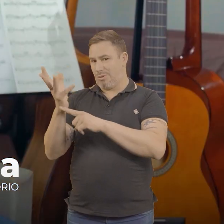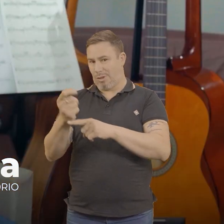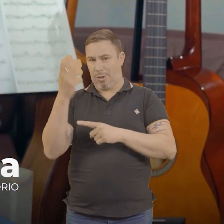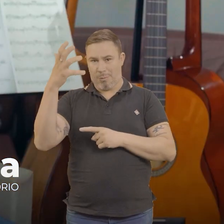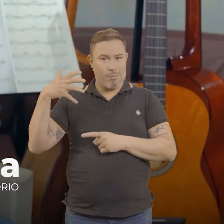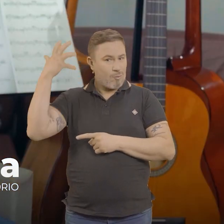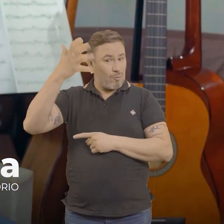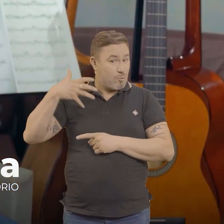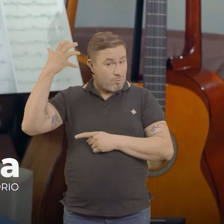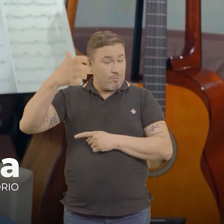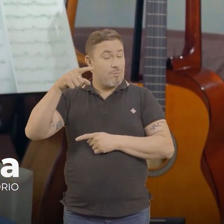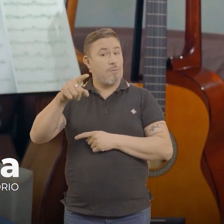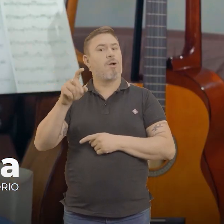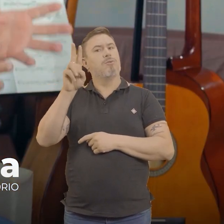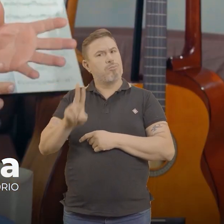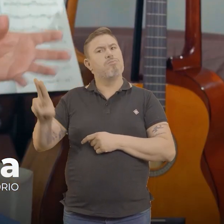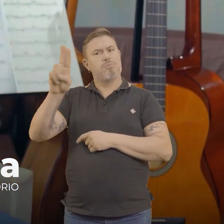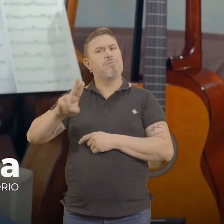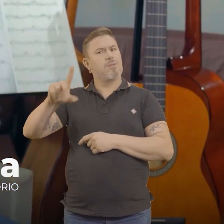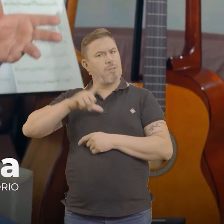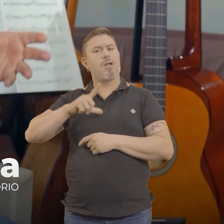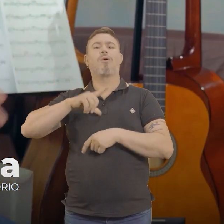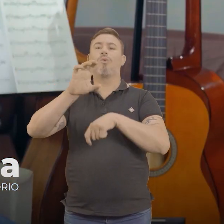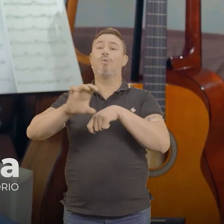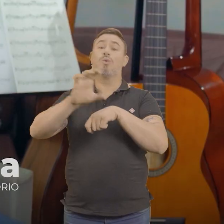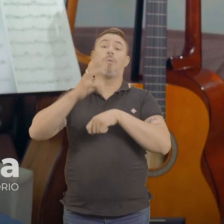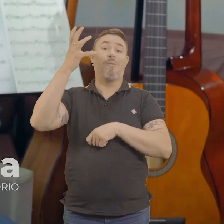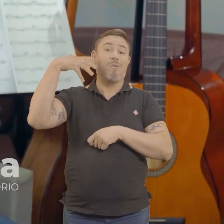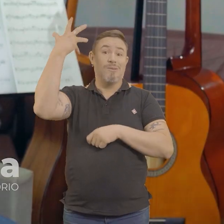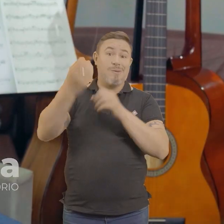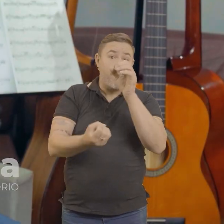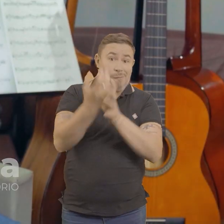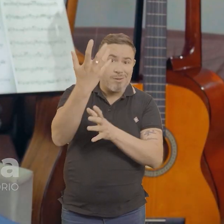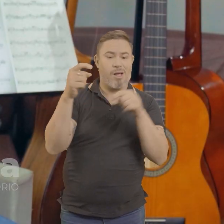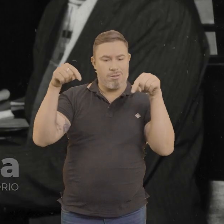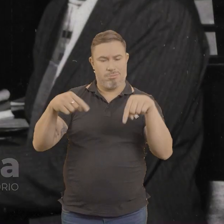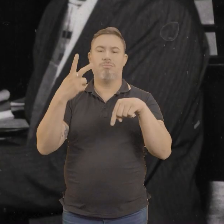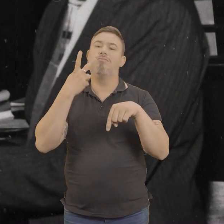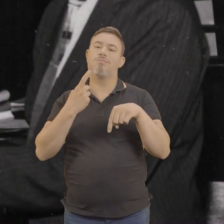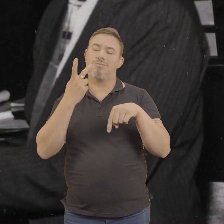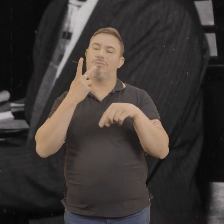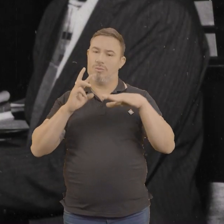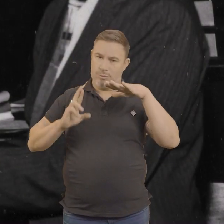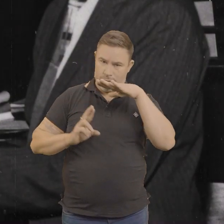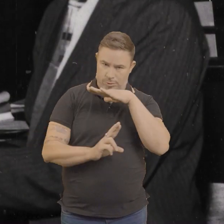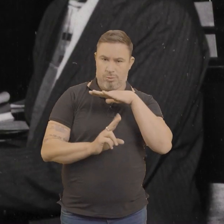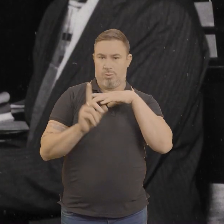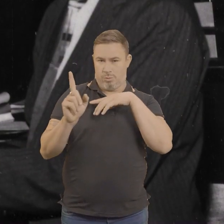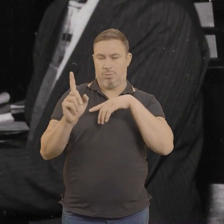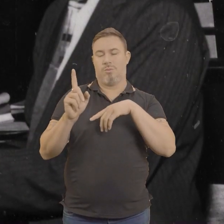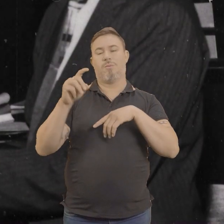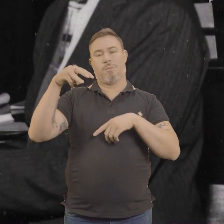para que as universidades criassem os cursos de música, né? Então, aqui em Fortaleza, do reitor, lá na época, o